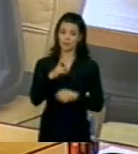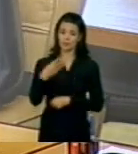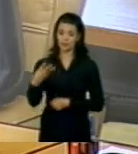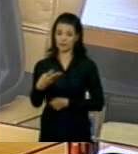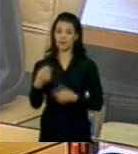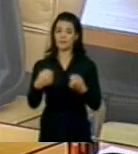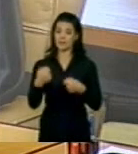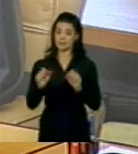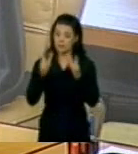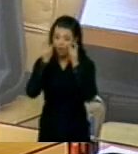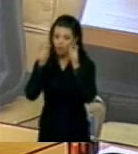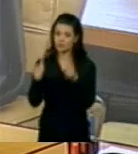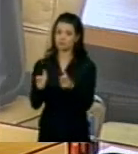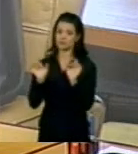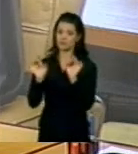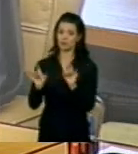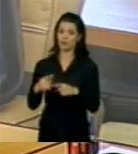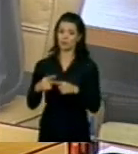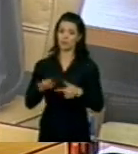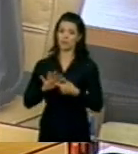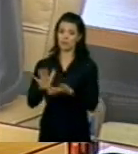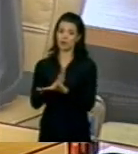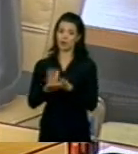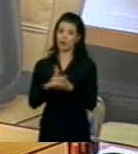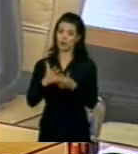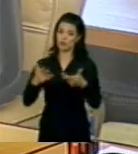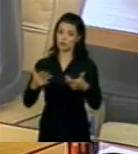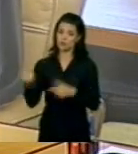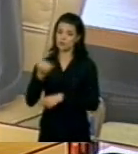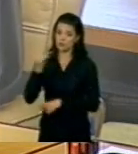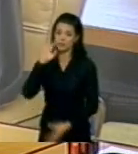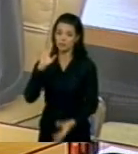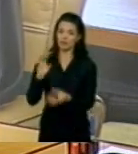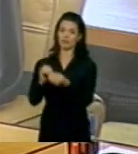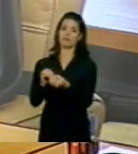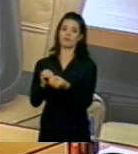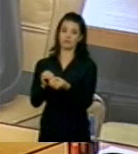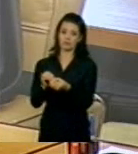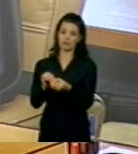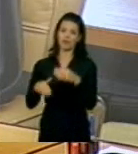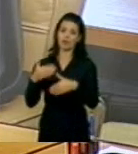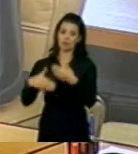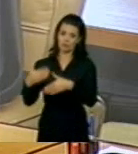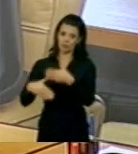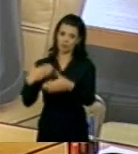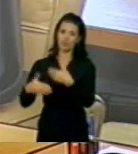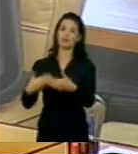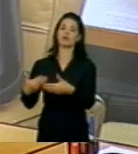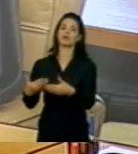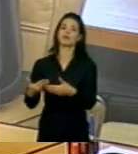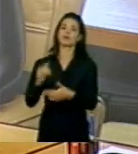ser objeto de atenção, pois traduz elemento central para a compreensão da extensão das